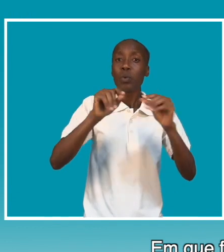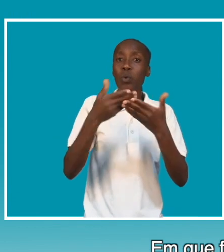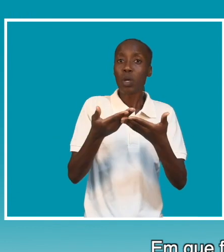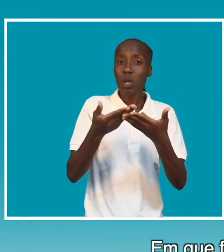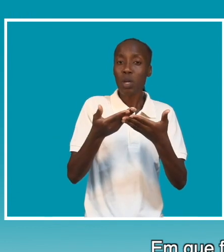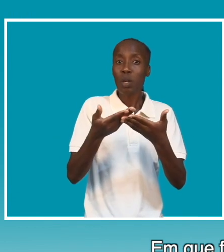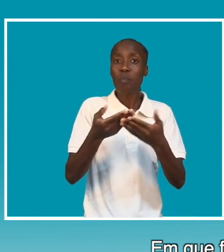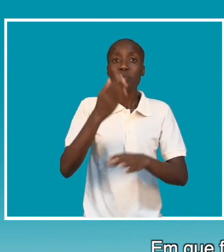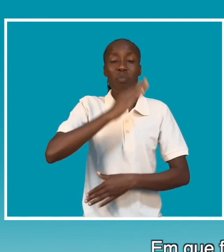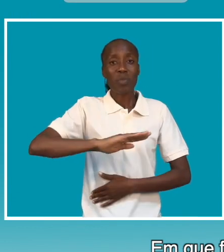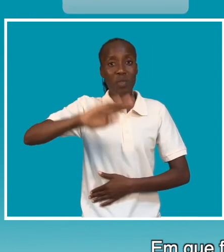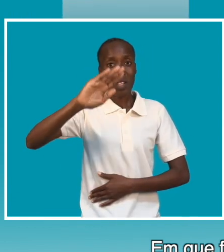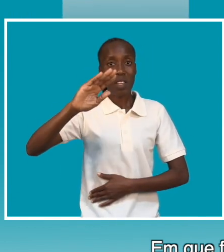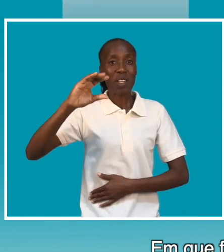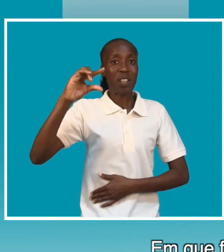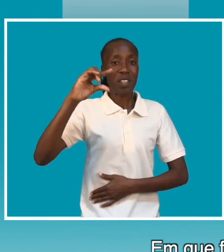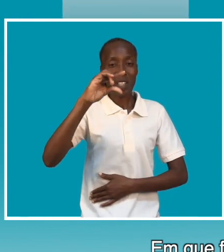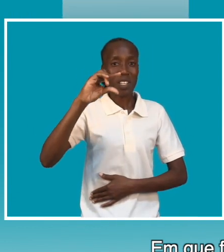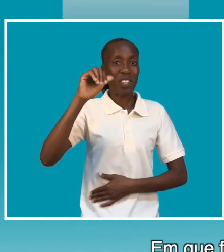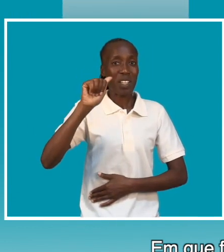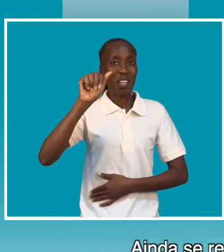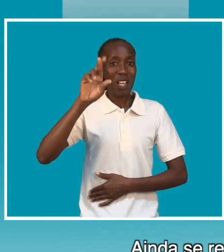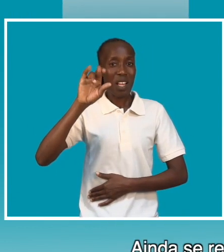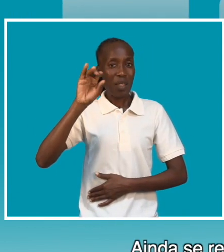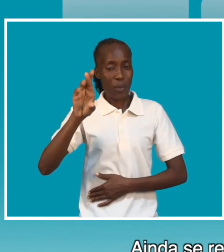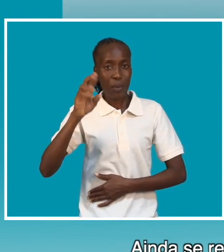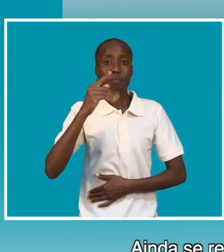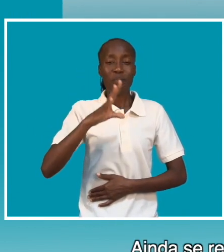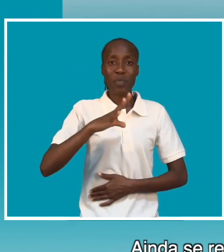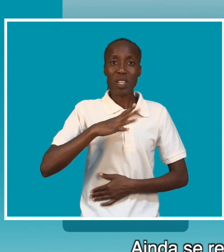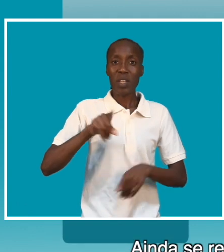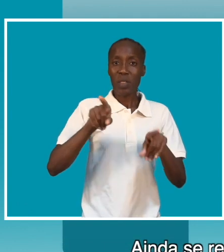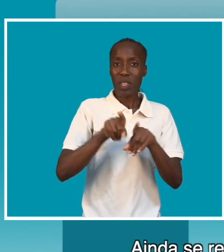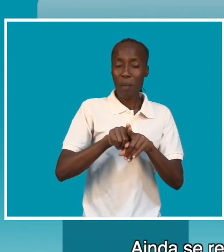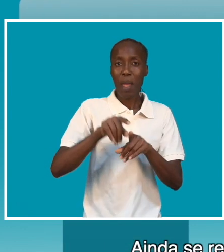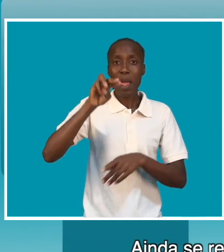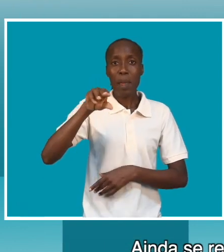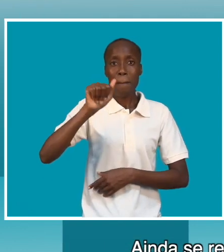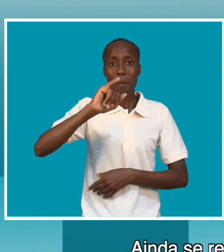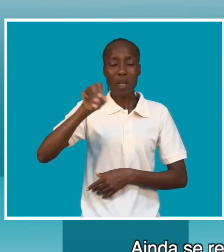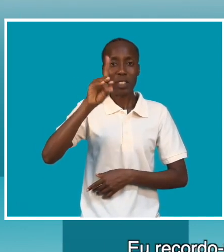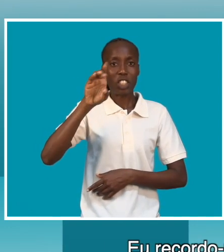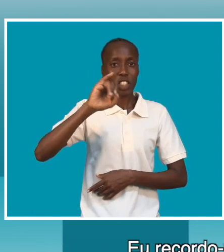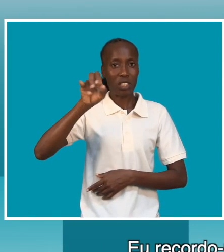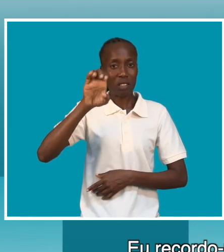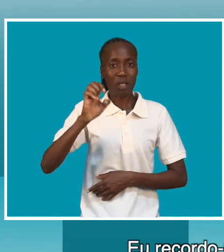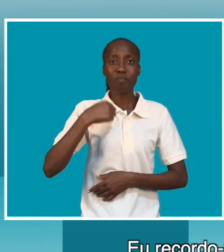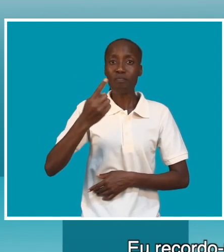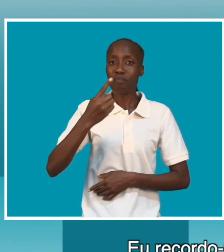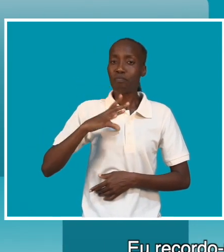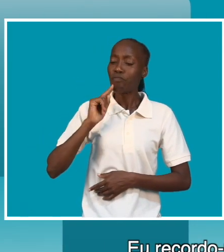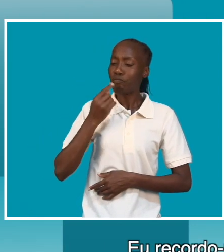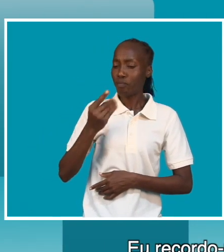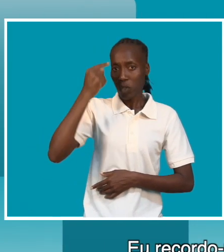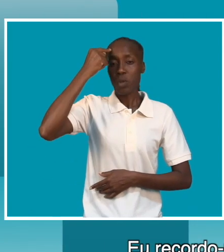entre o Nacional de Cairo e o Machange antes se recorda dos momentos do jogo eu recordo e